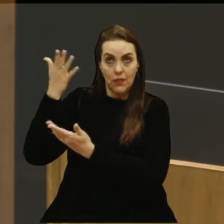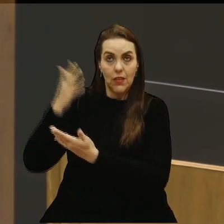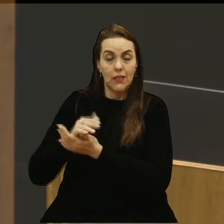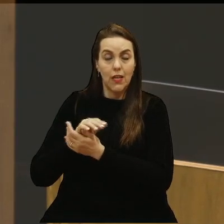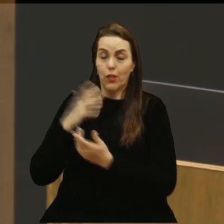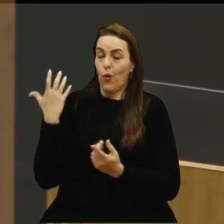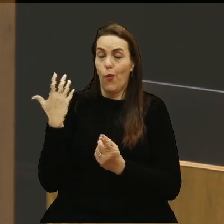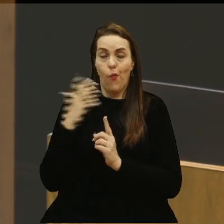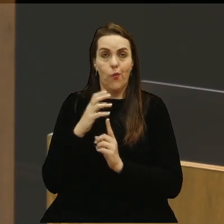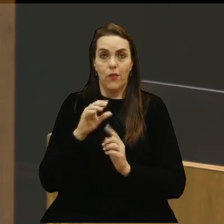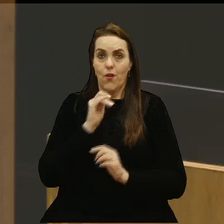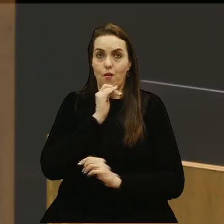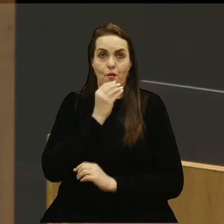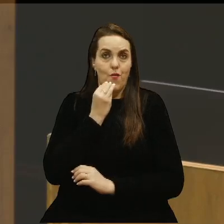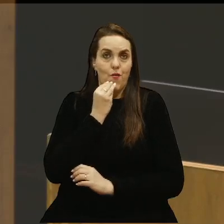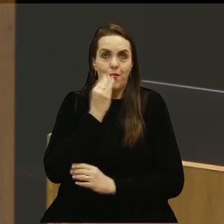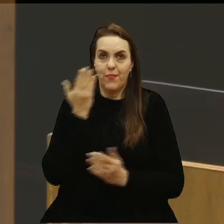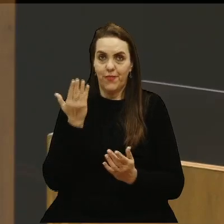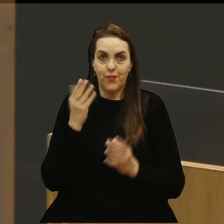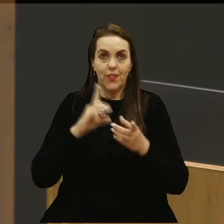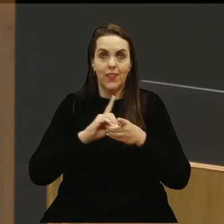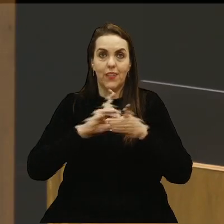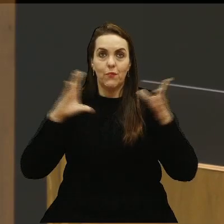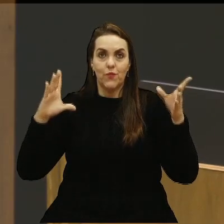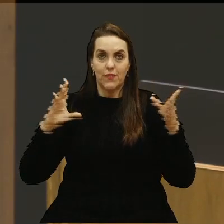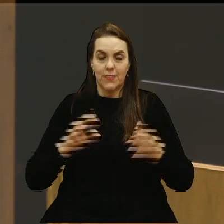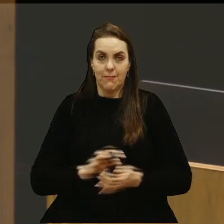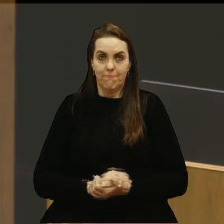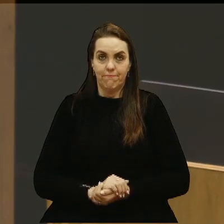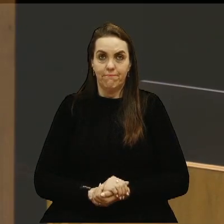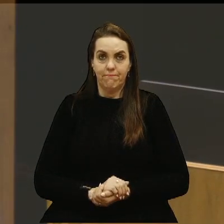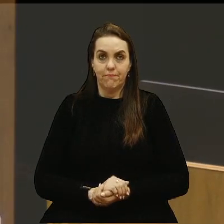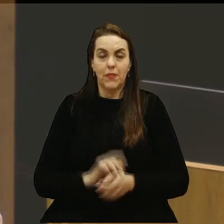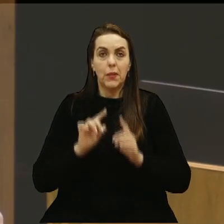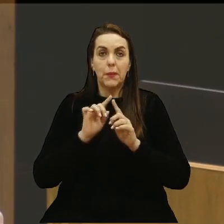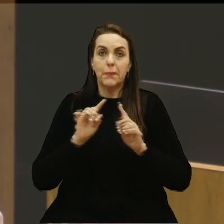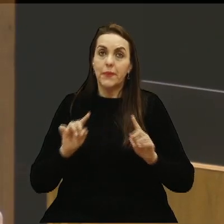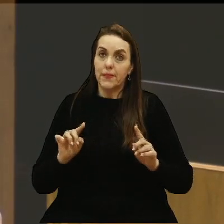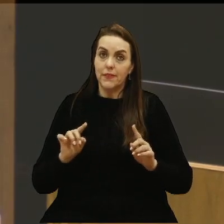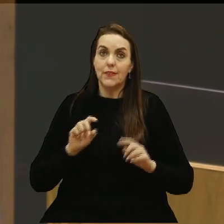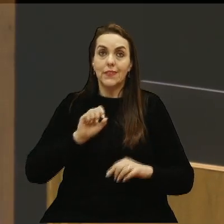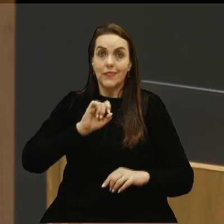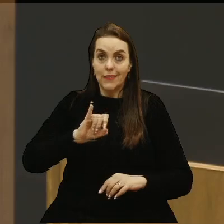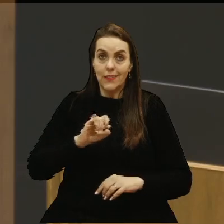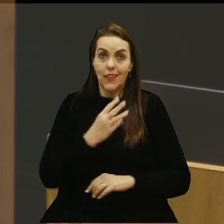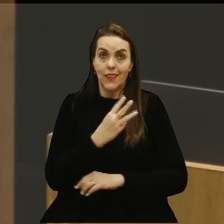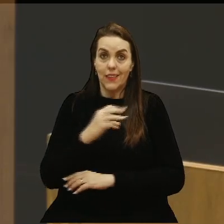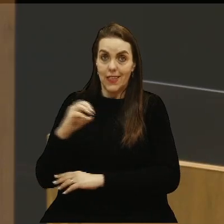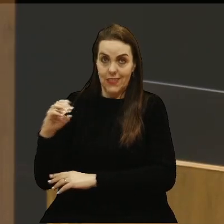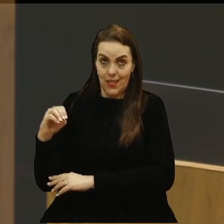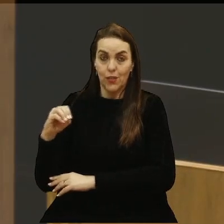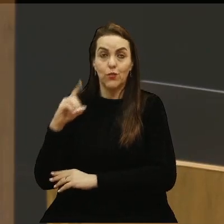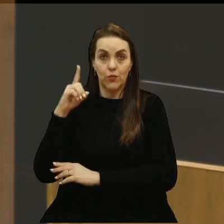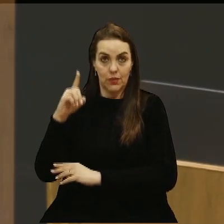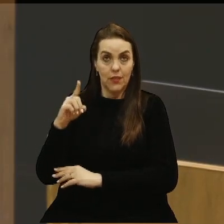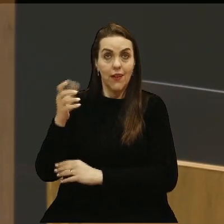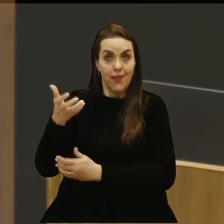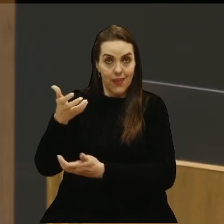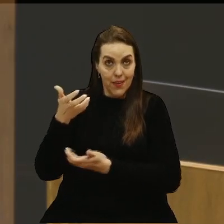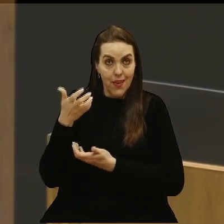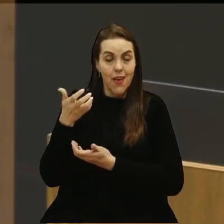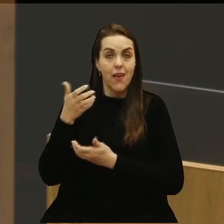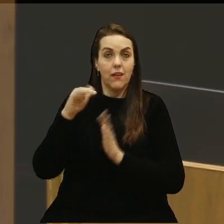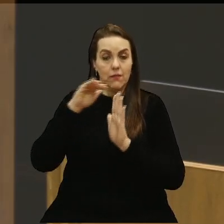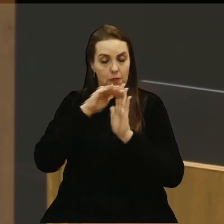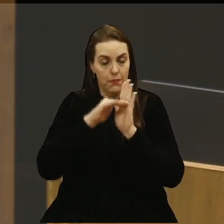contrários. Isso é a democracia. Mas, se 300 parlamentares desejam que ela seja